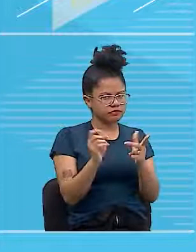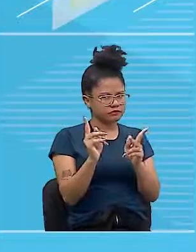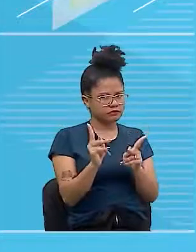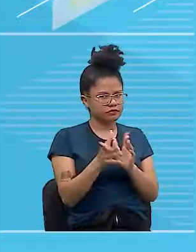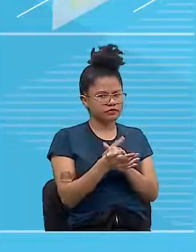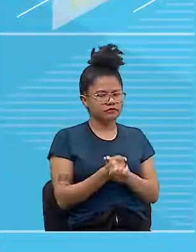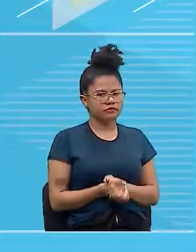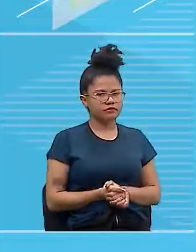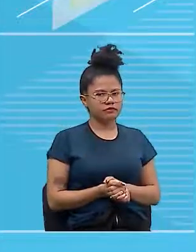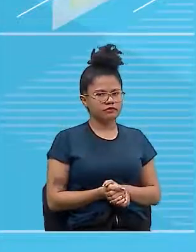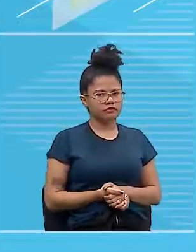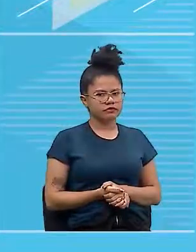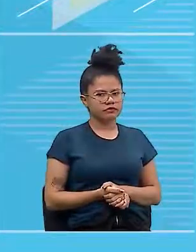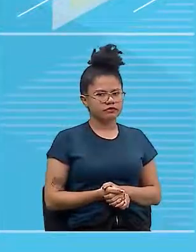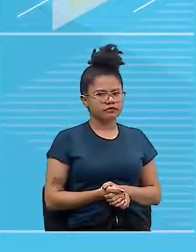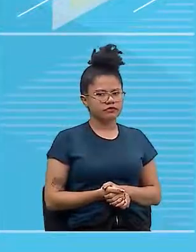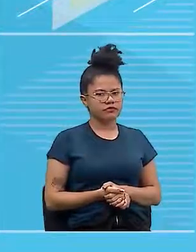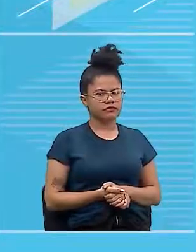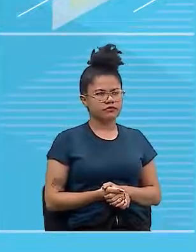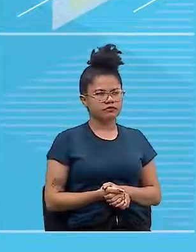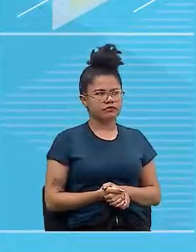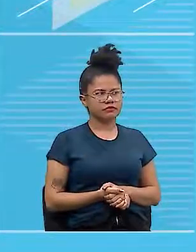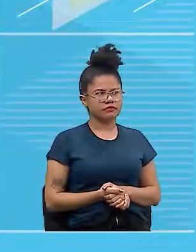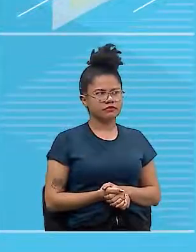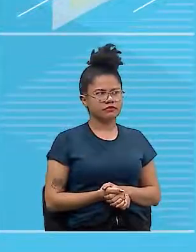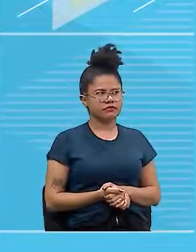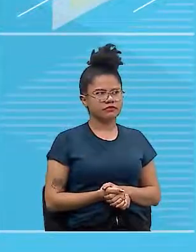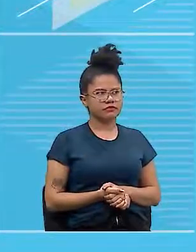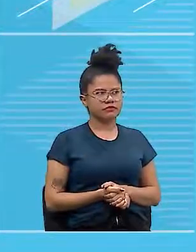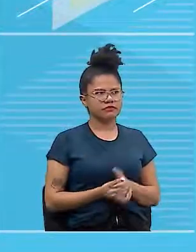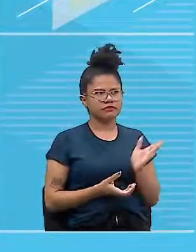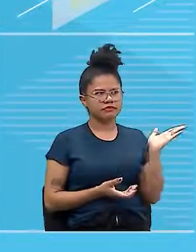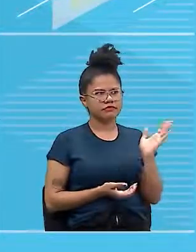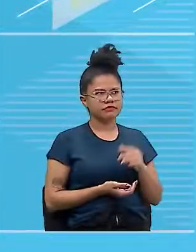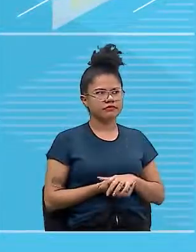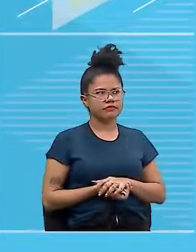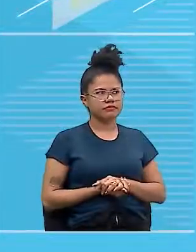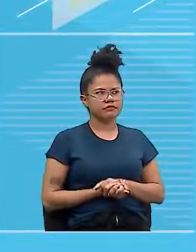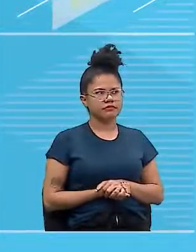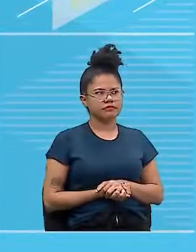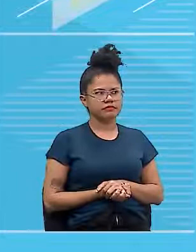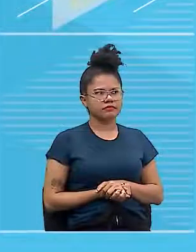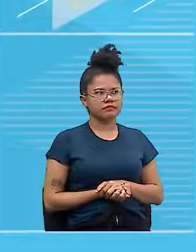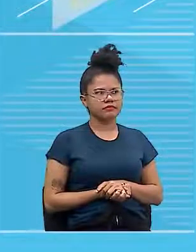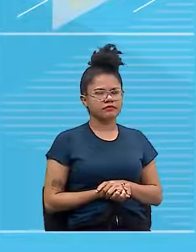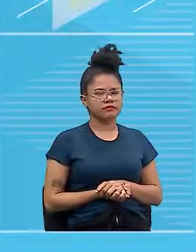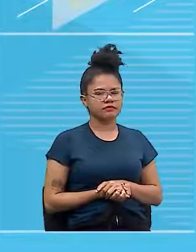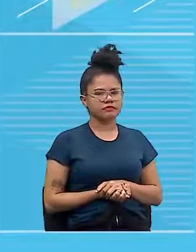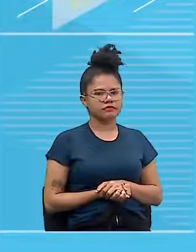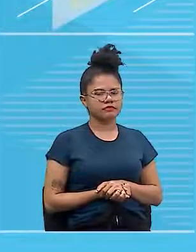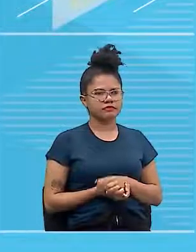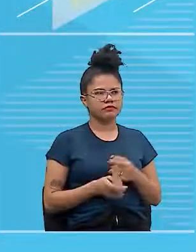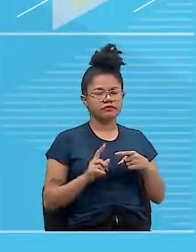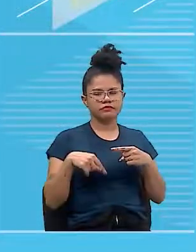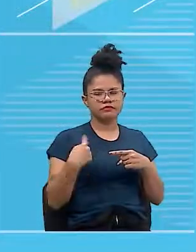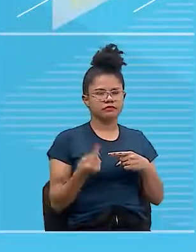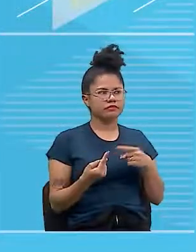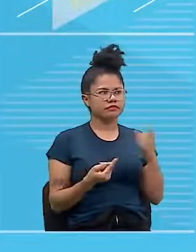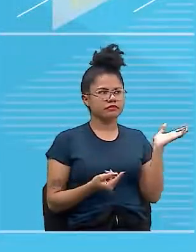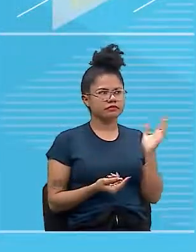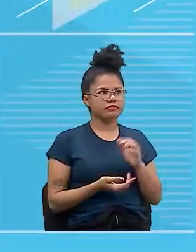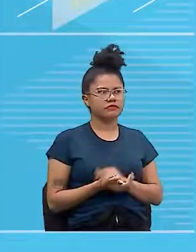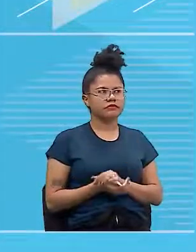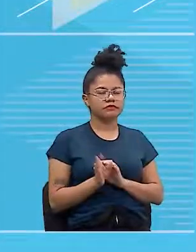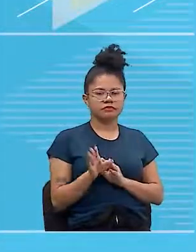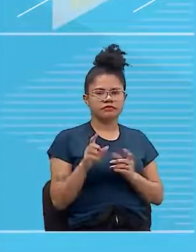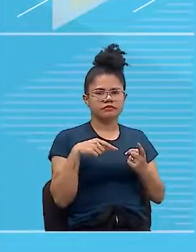e devemos somar os valores de cada alimento relacionadas carboidratos proteínas e gorduras e em seguida tá